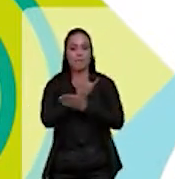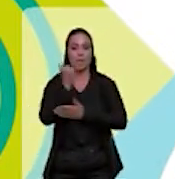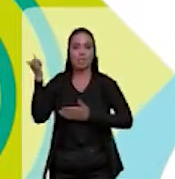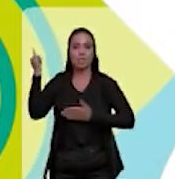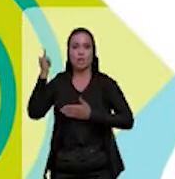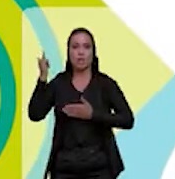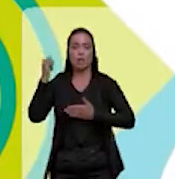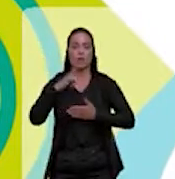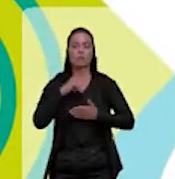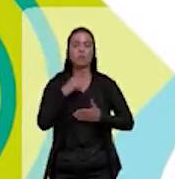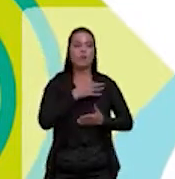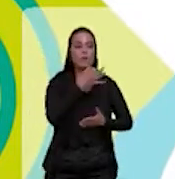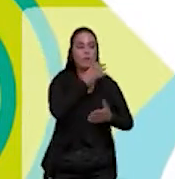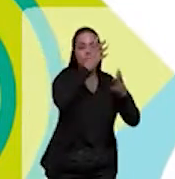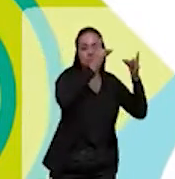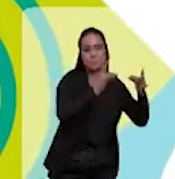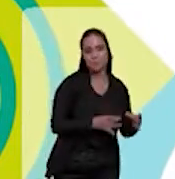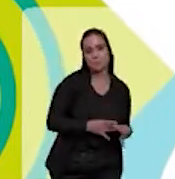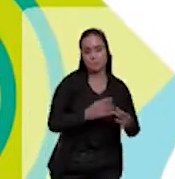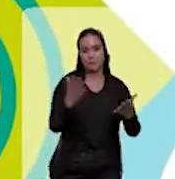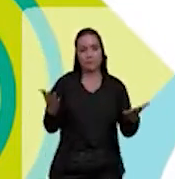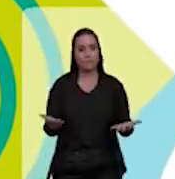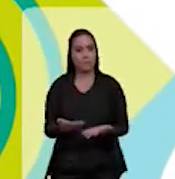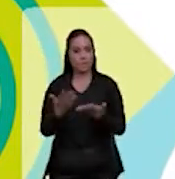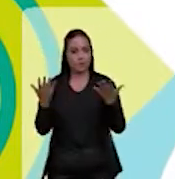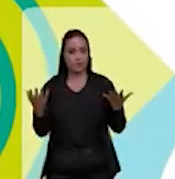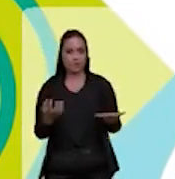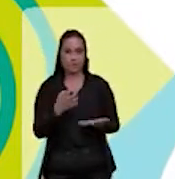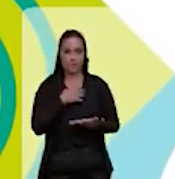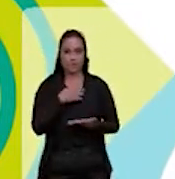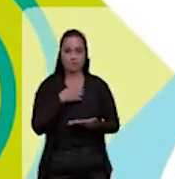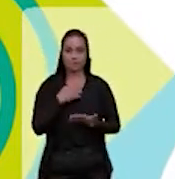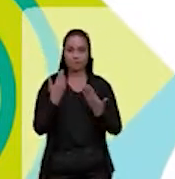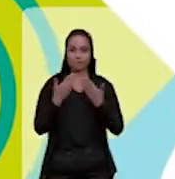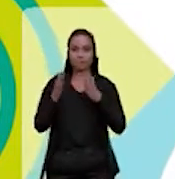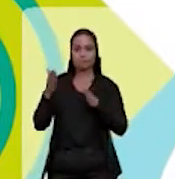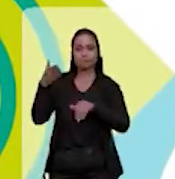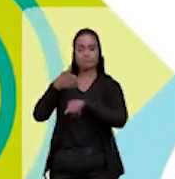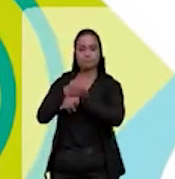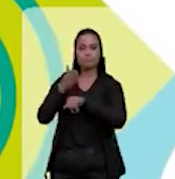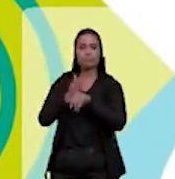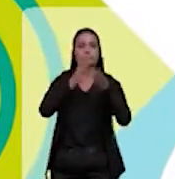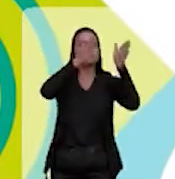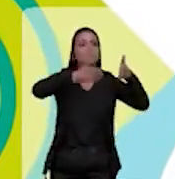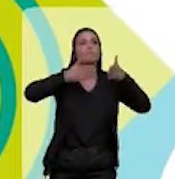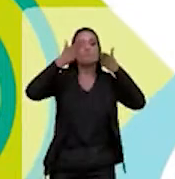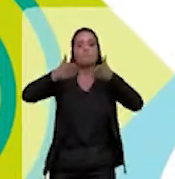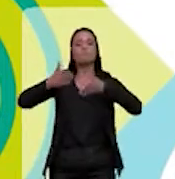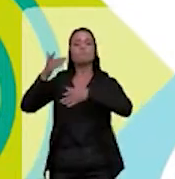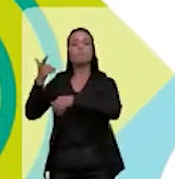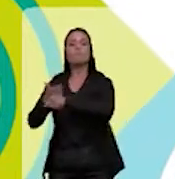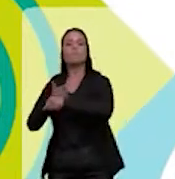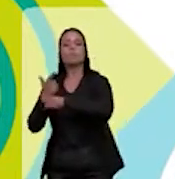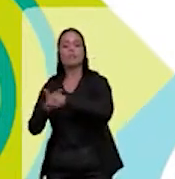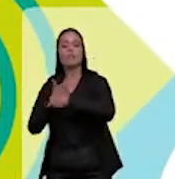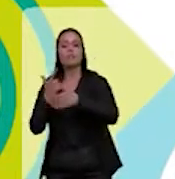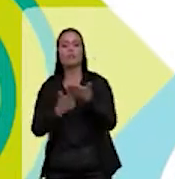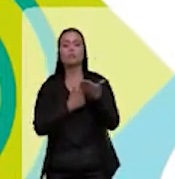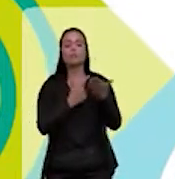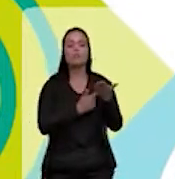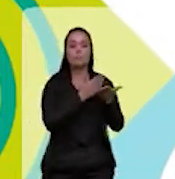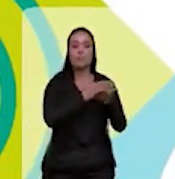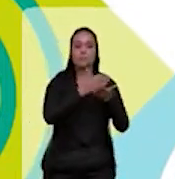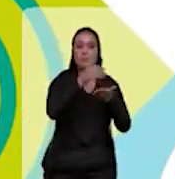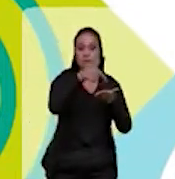pelos roteiros sugeridos pelos seus afluentes de sentidos e se nos abrem através das Prateleiras e que a partir daí